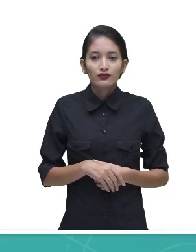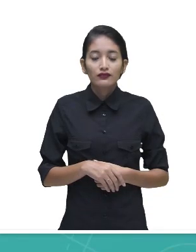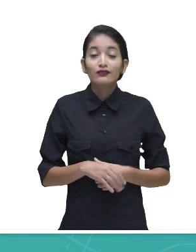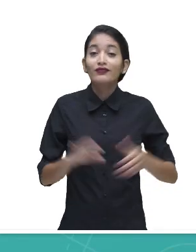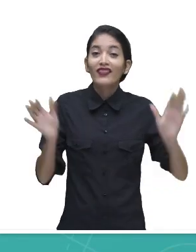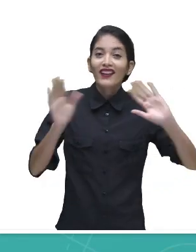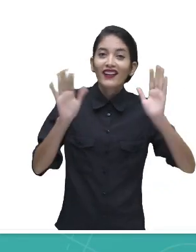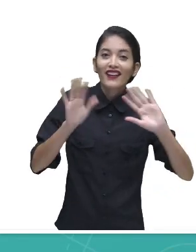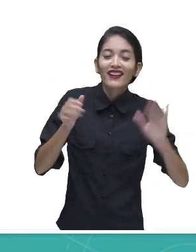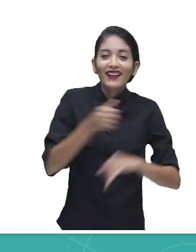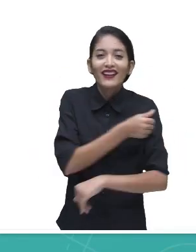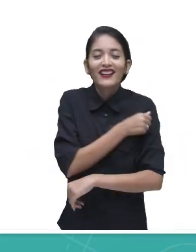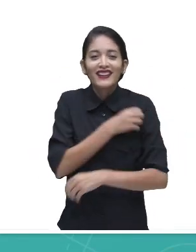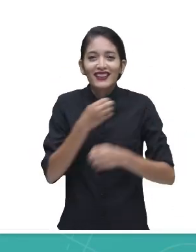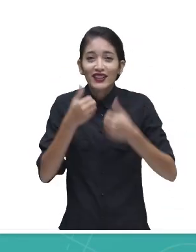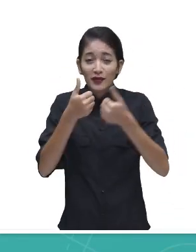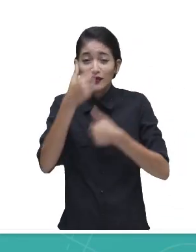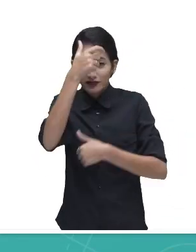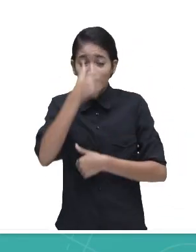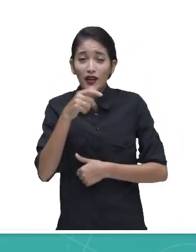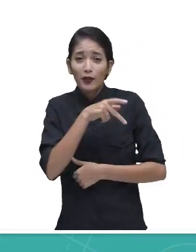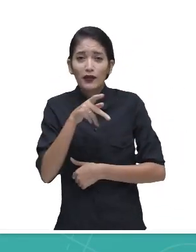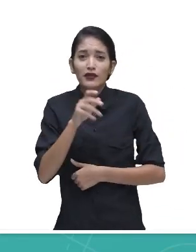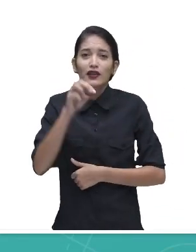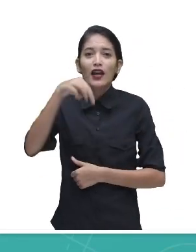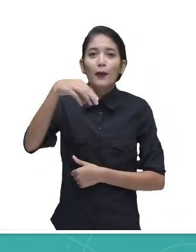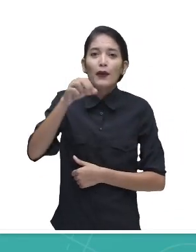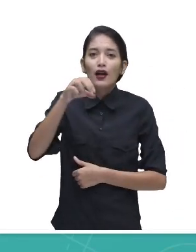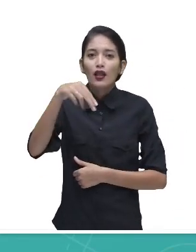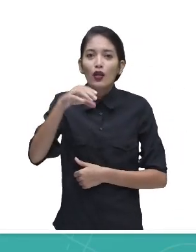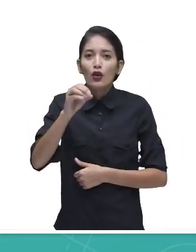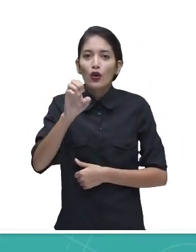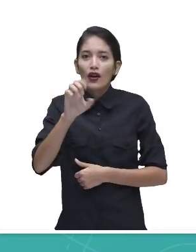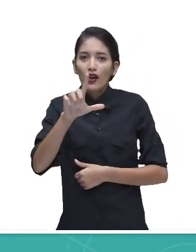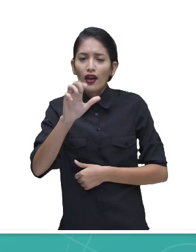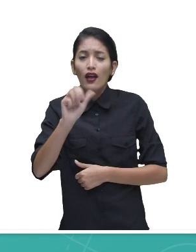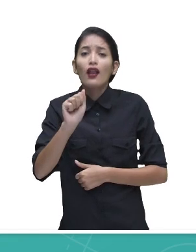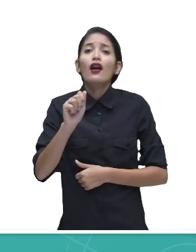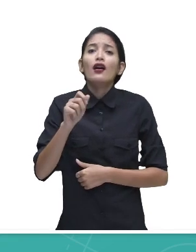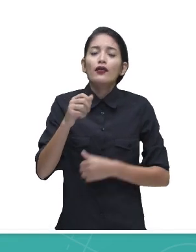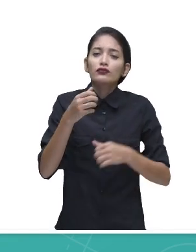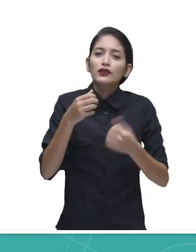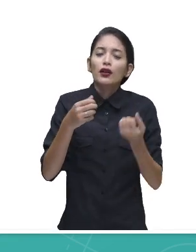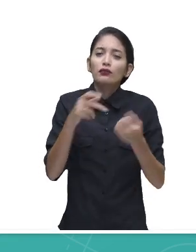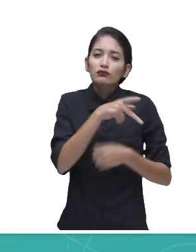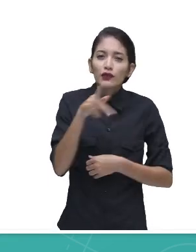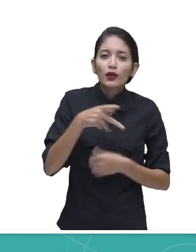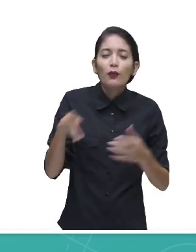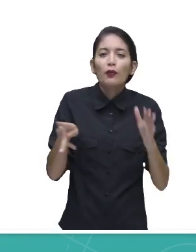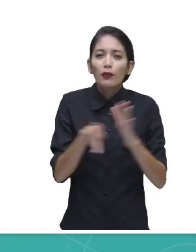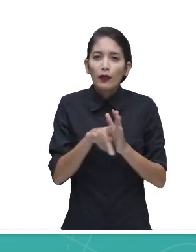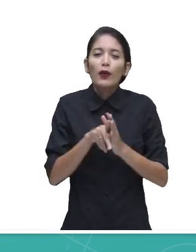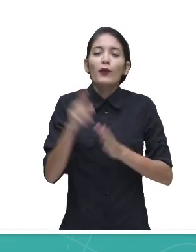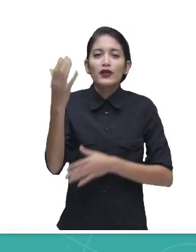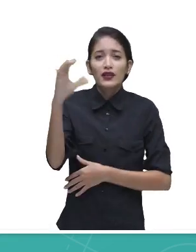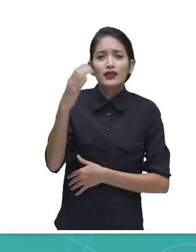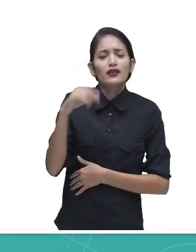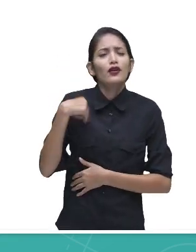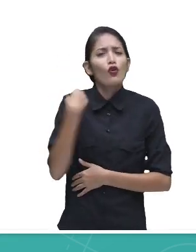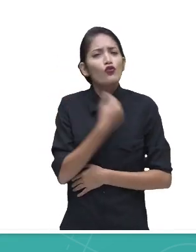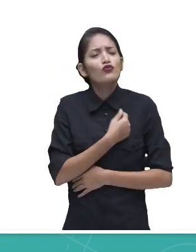Olá, alunos, tudo bem? Eu sou a professora Manuela, sou professora de Ciências e estou aqui com vocês